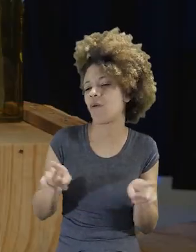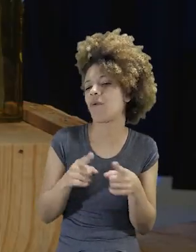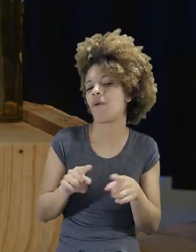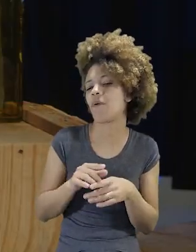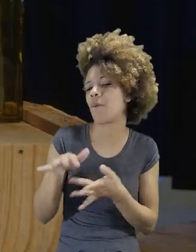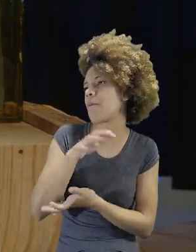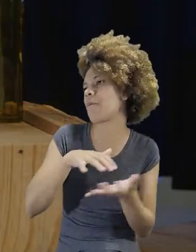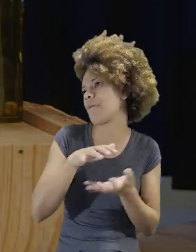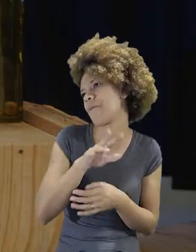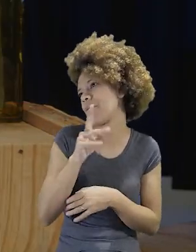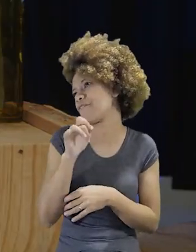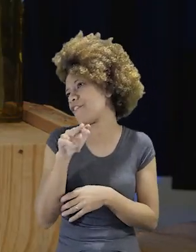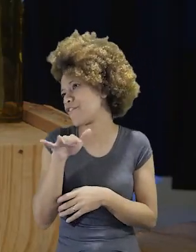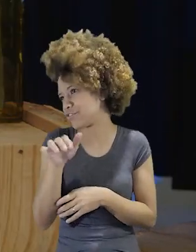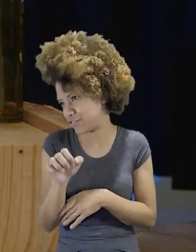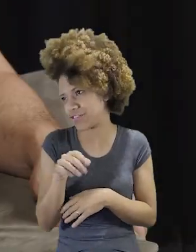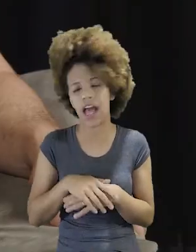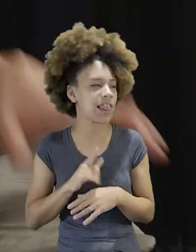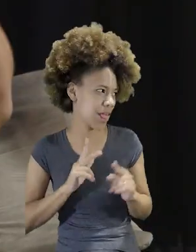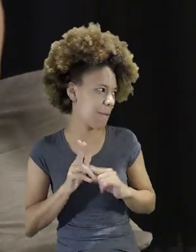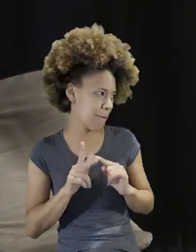o disco que tem aquela Evolution